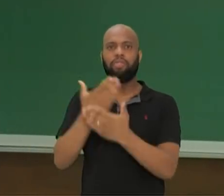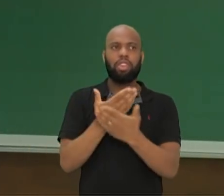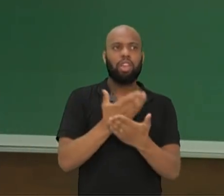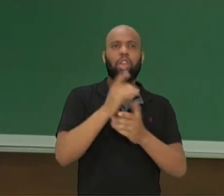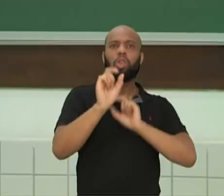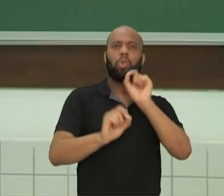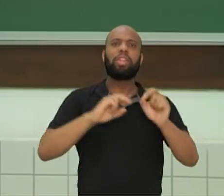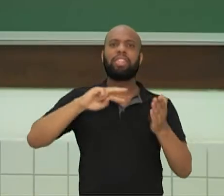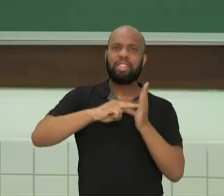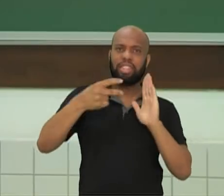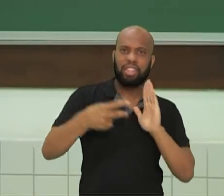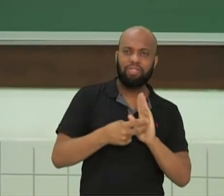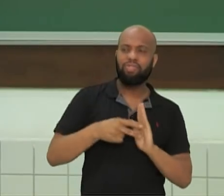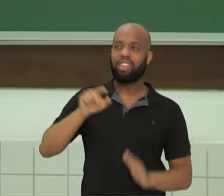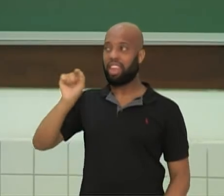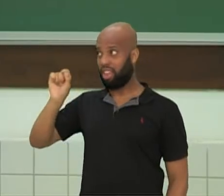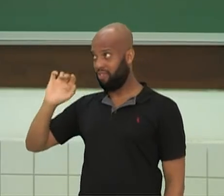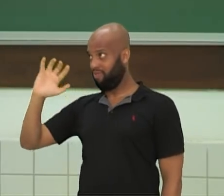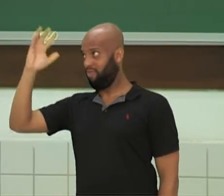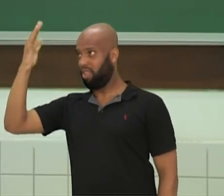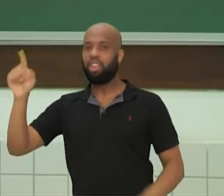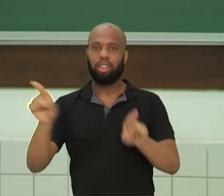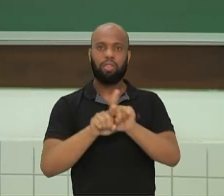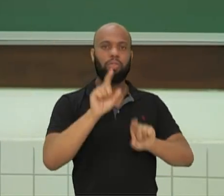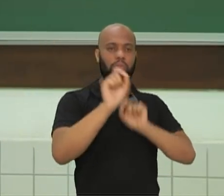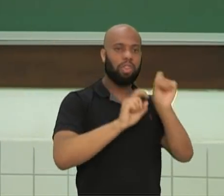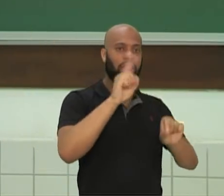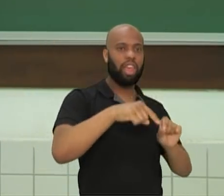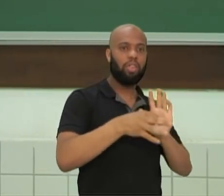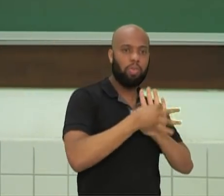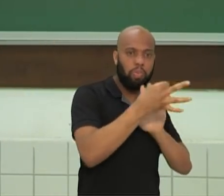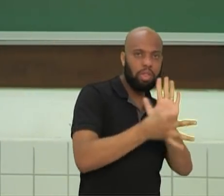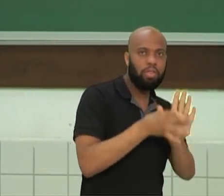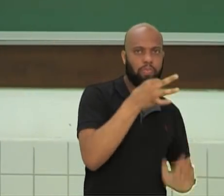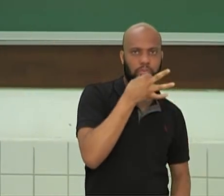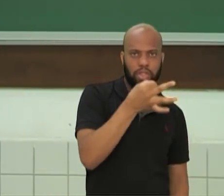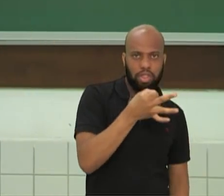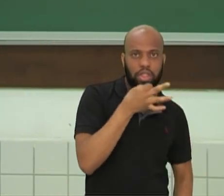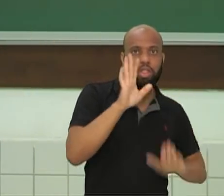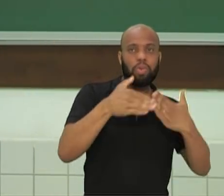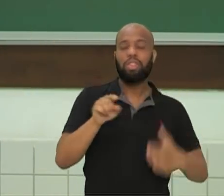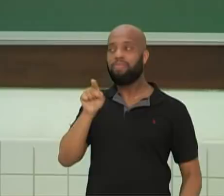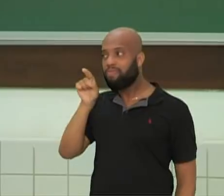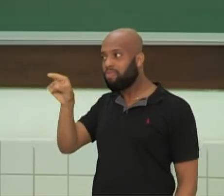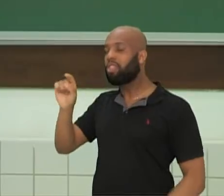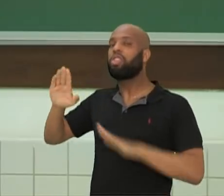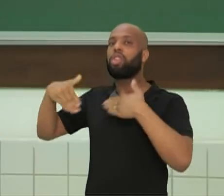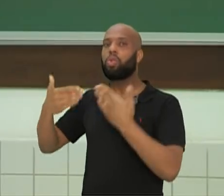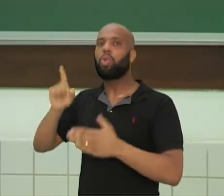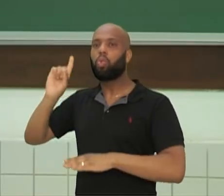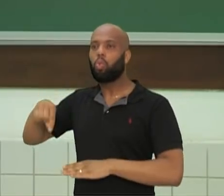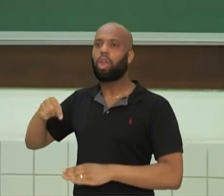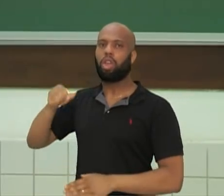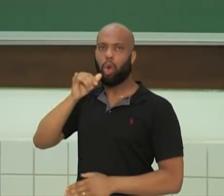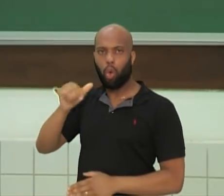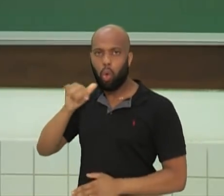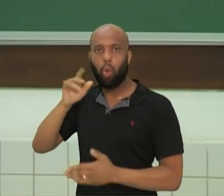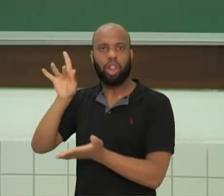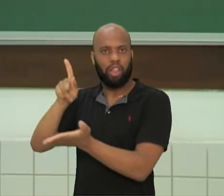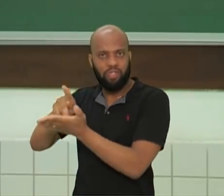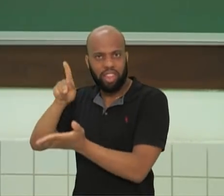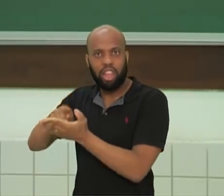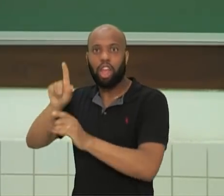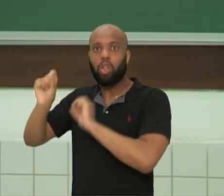que vem a ser fato e o que vem a ser opinião, né? Fato é quando é relatado realmente